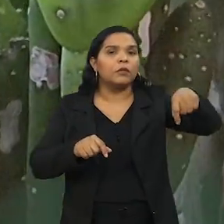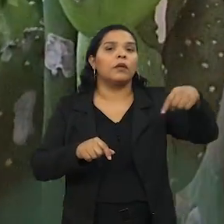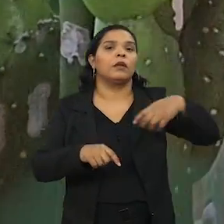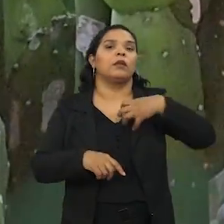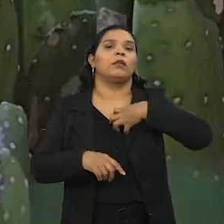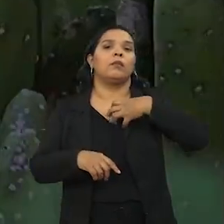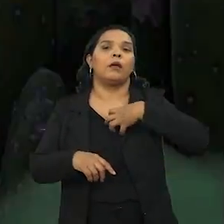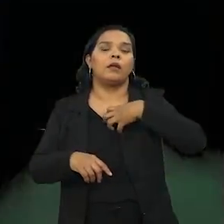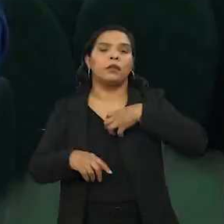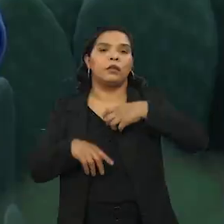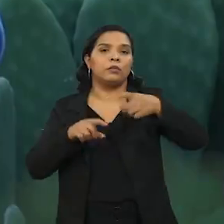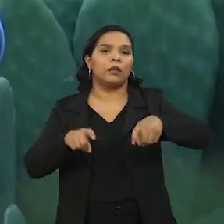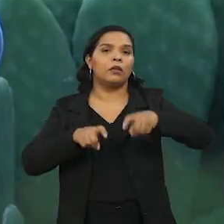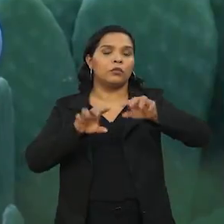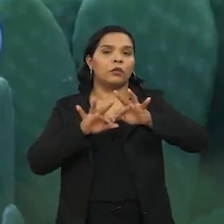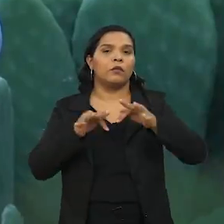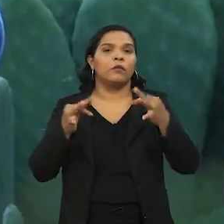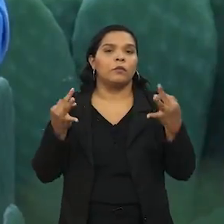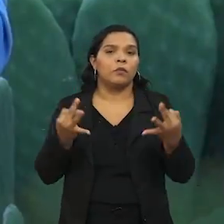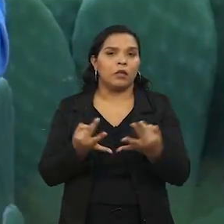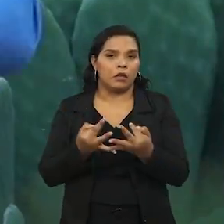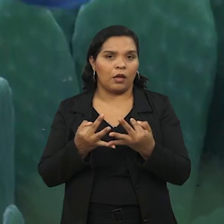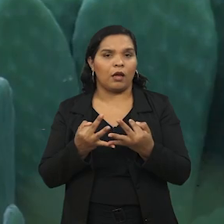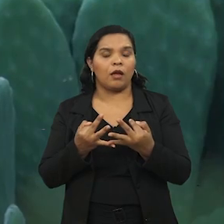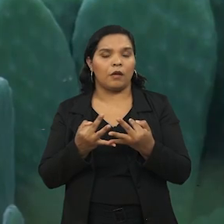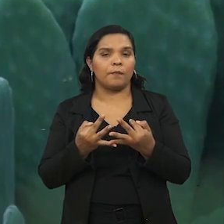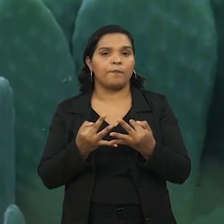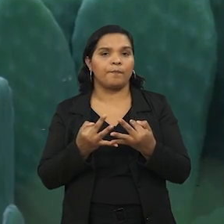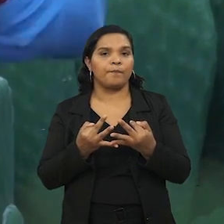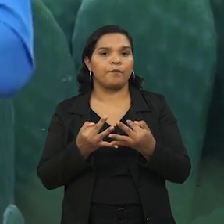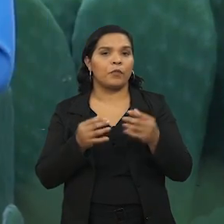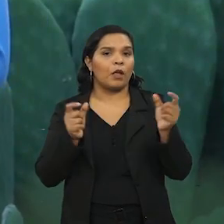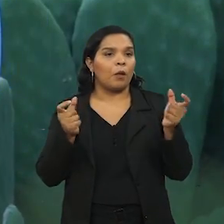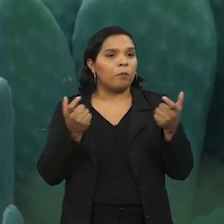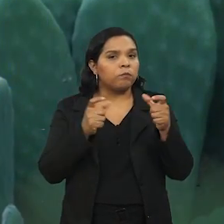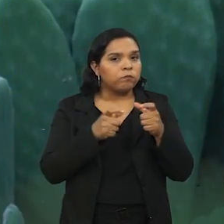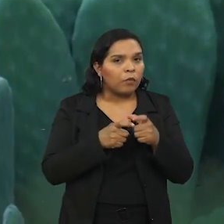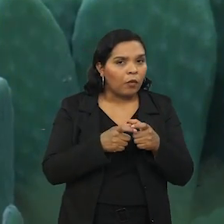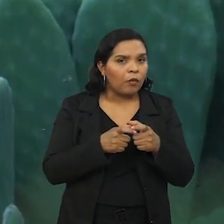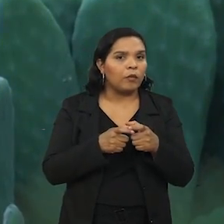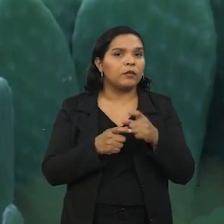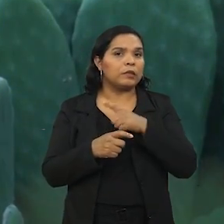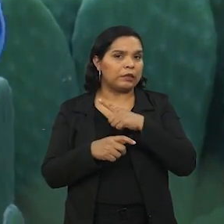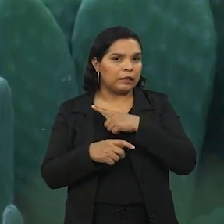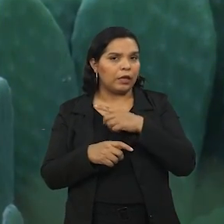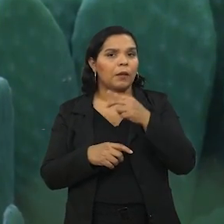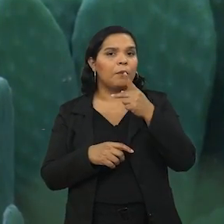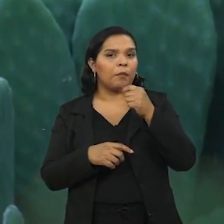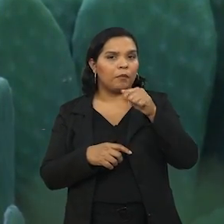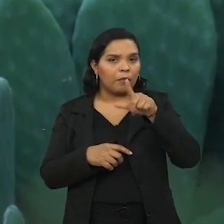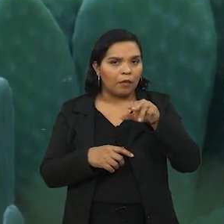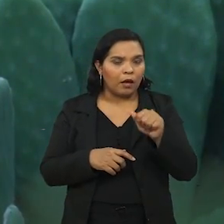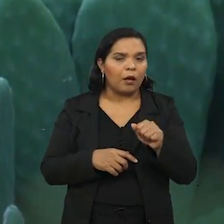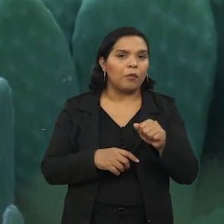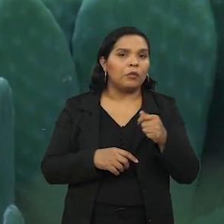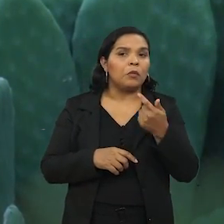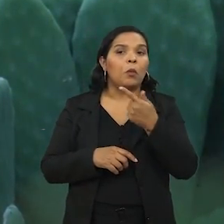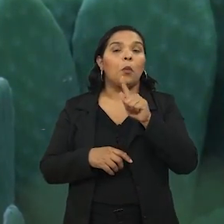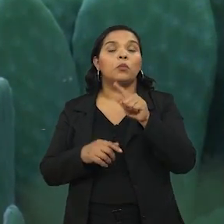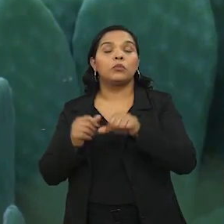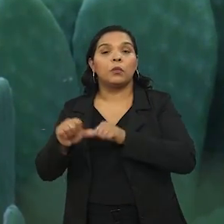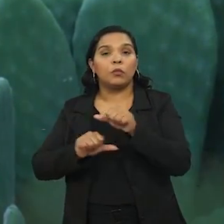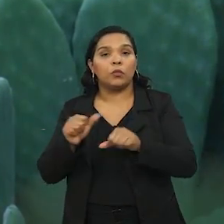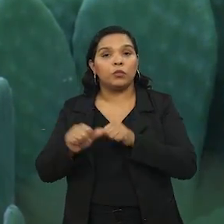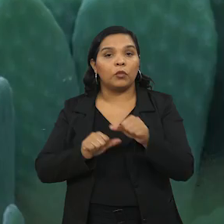Bahia principalmente, de agricultura familiar, né? Poucos pecuaristas de dimensões maiores ainda têm palma, em outros estados isso já mudou.